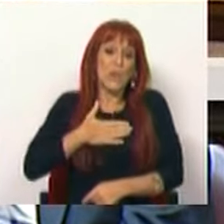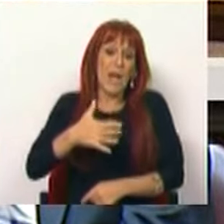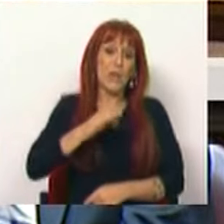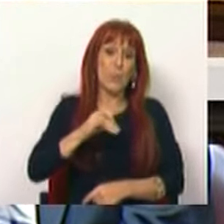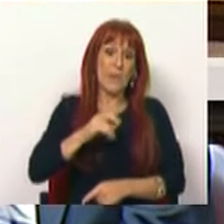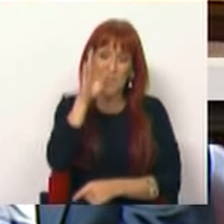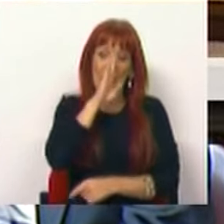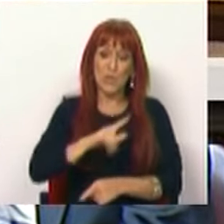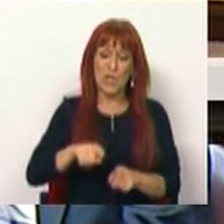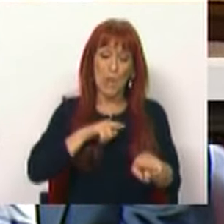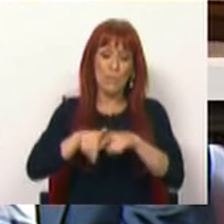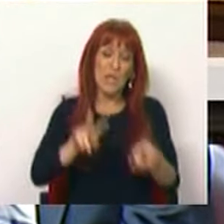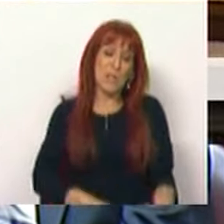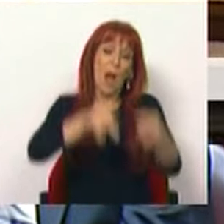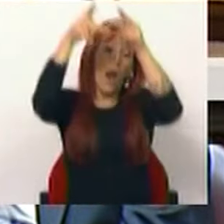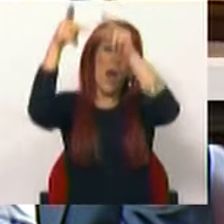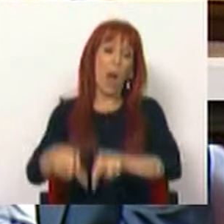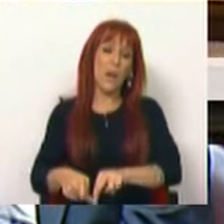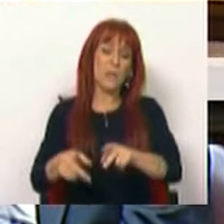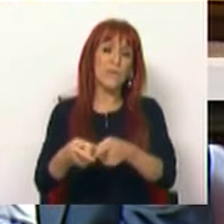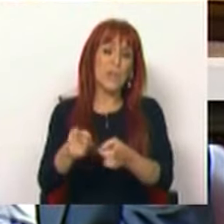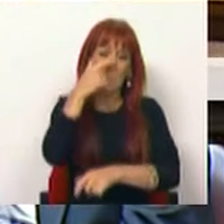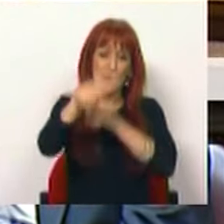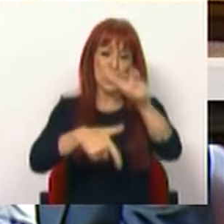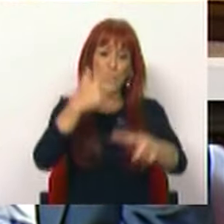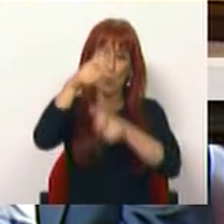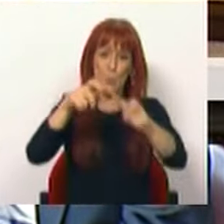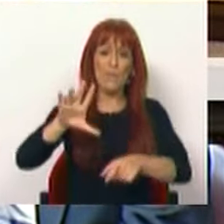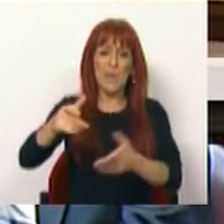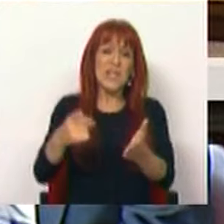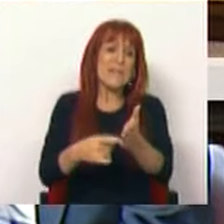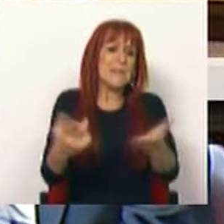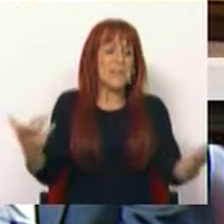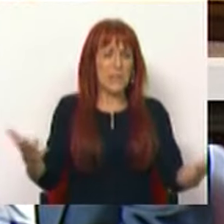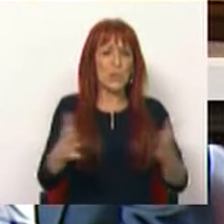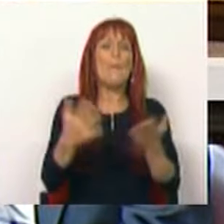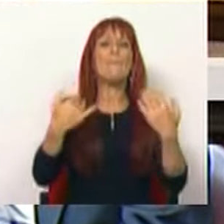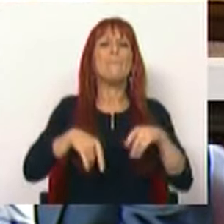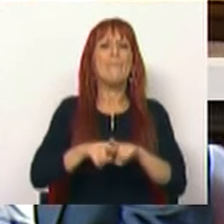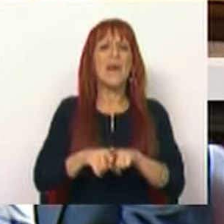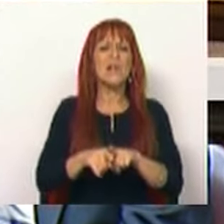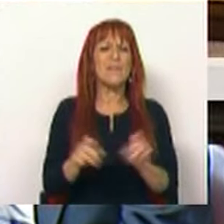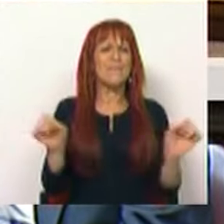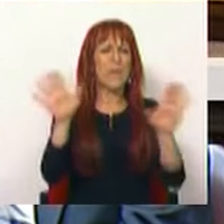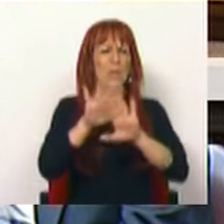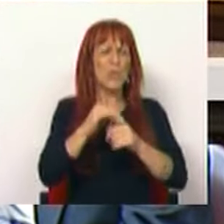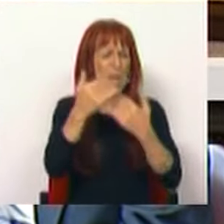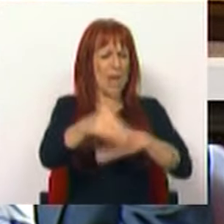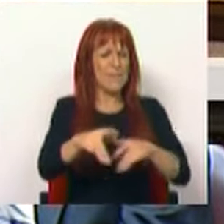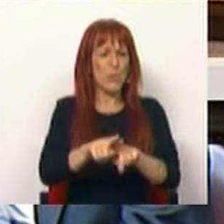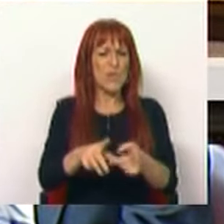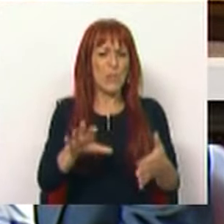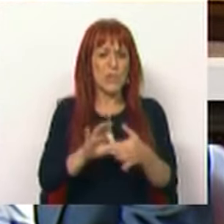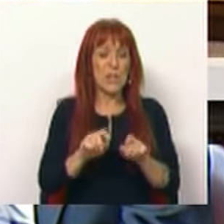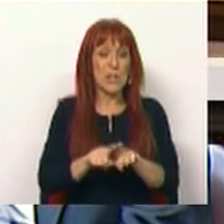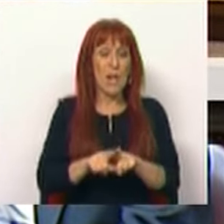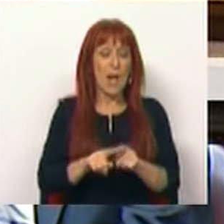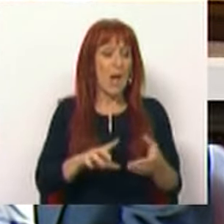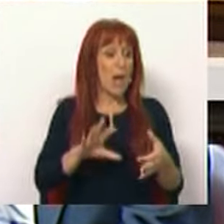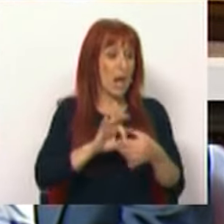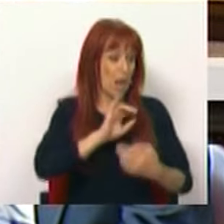a concretização da política alternativa que os trabalhadores, o povo e o país necessitam. Não iludindo nenhuma das limitações da atual correção de